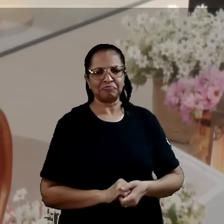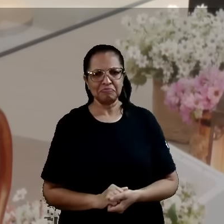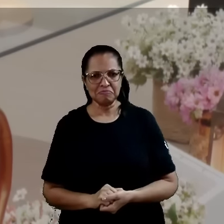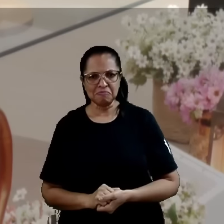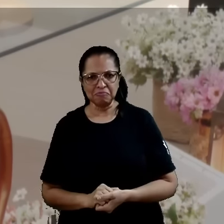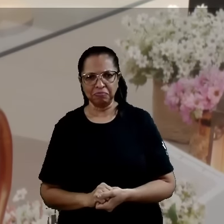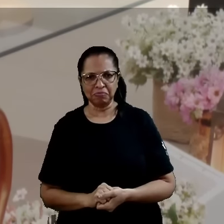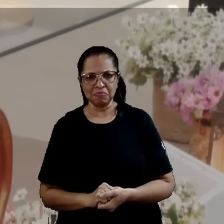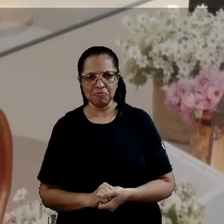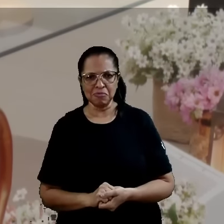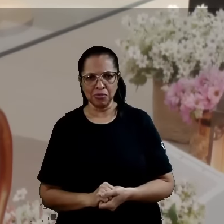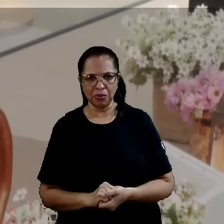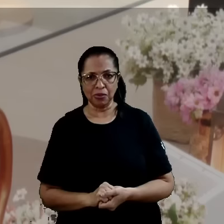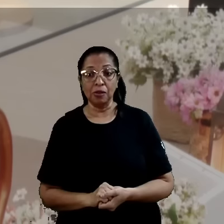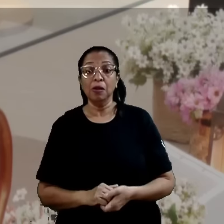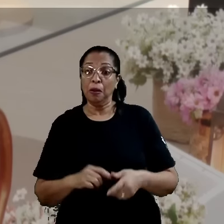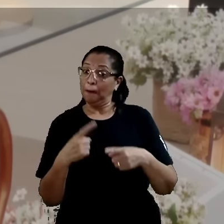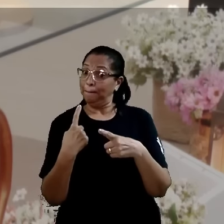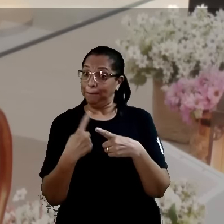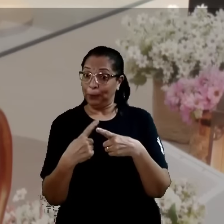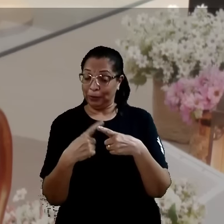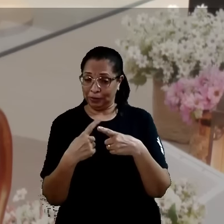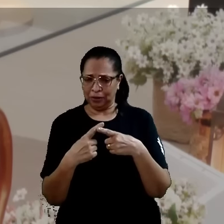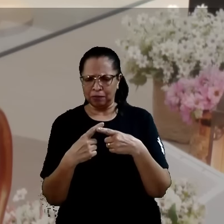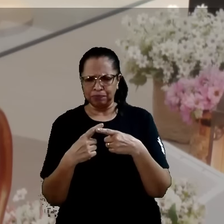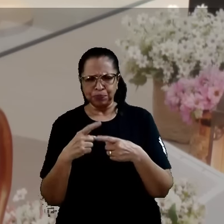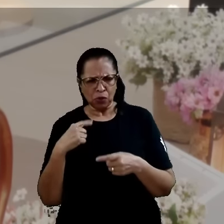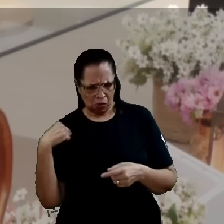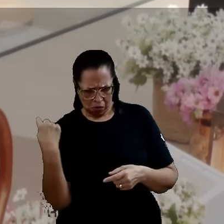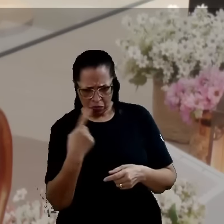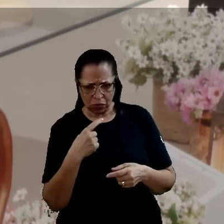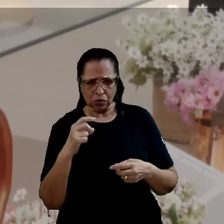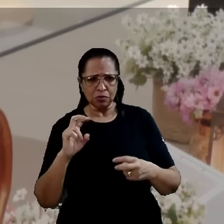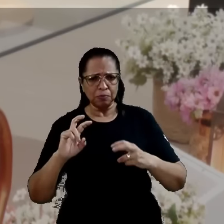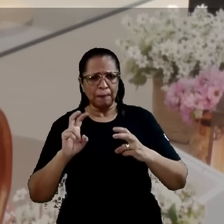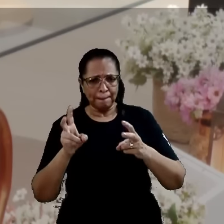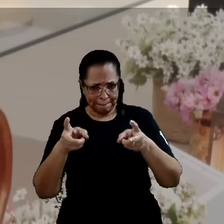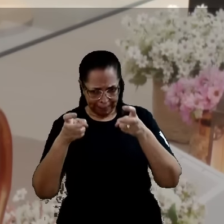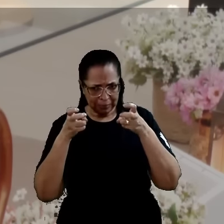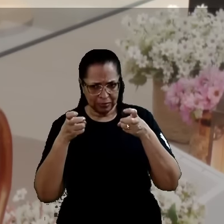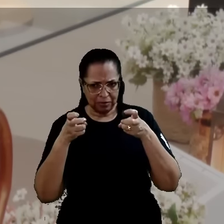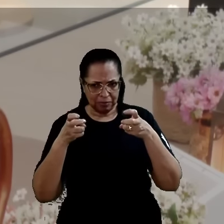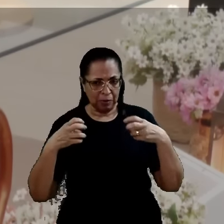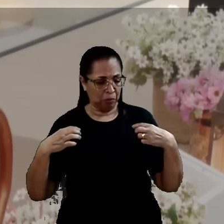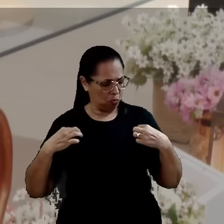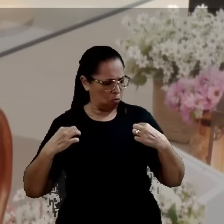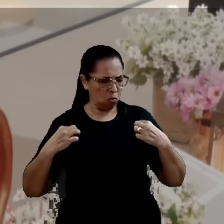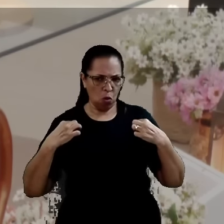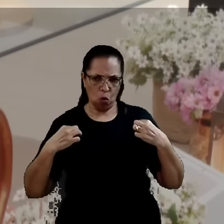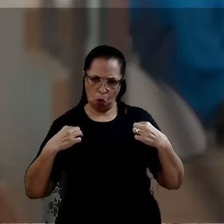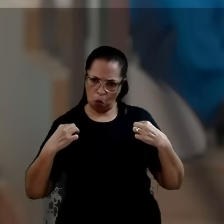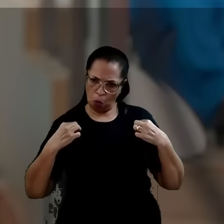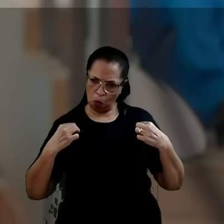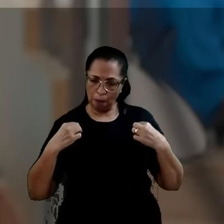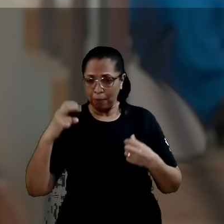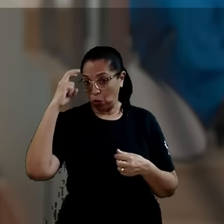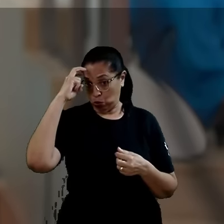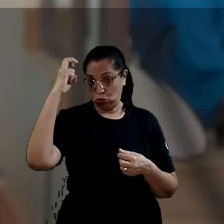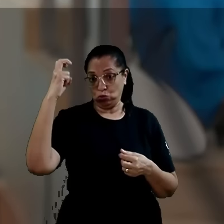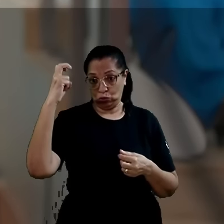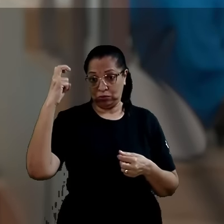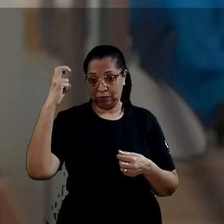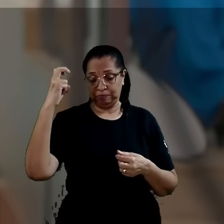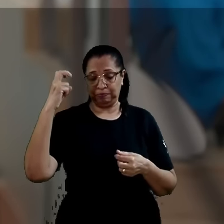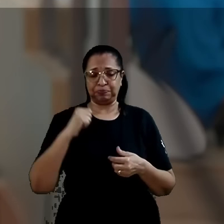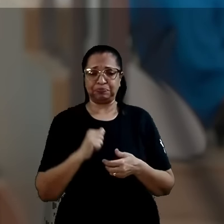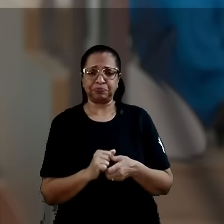isso nos trajes nas roupas na fala na comida nos sabat eu não estou aqui trazendo